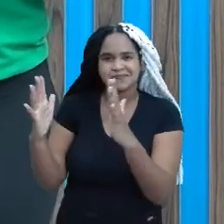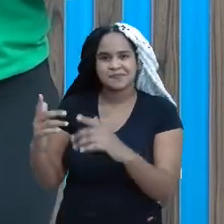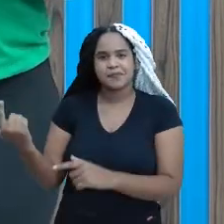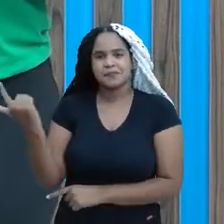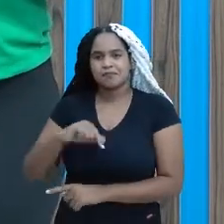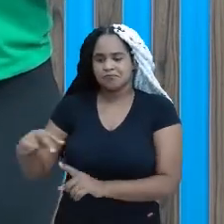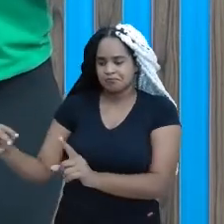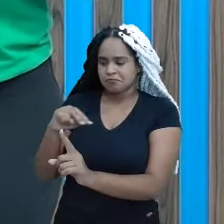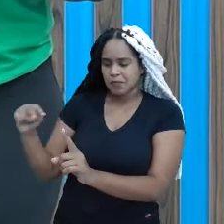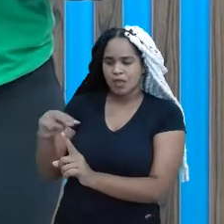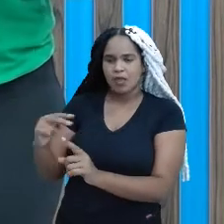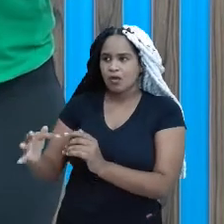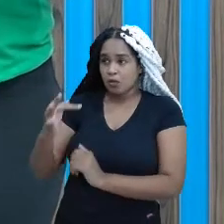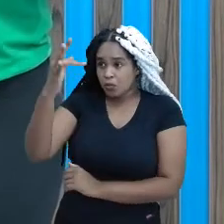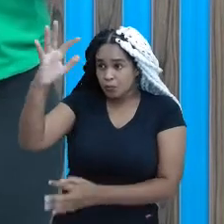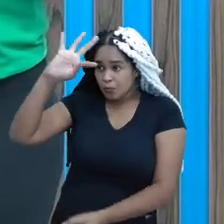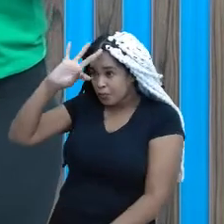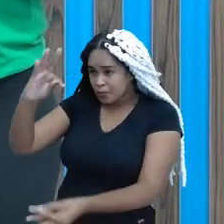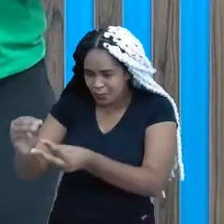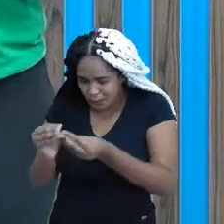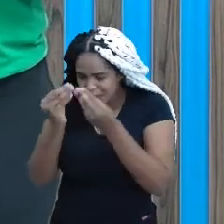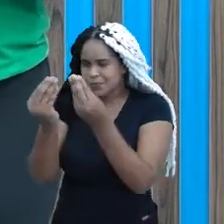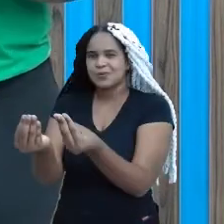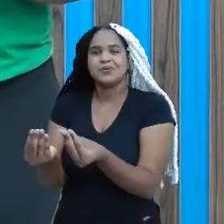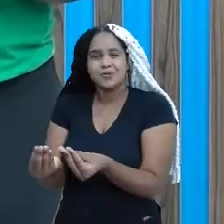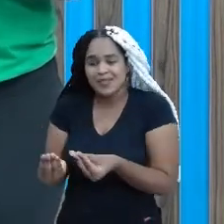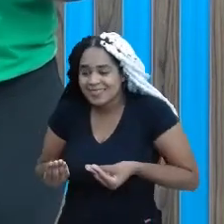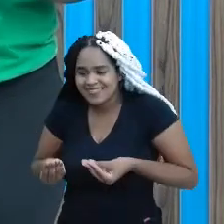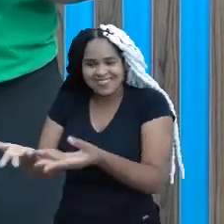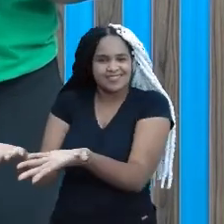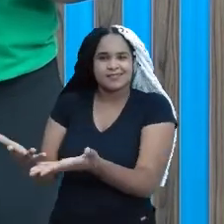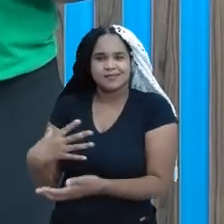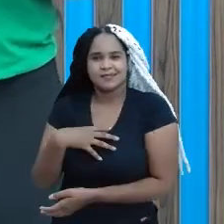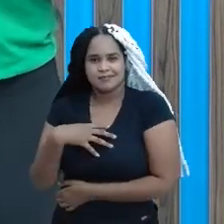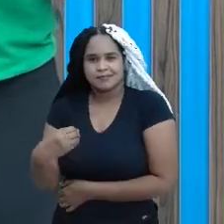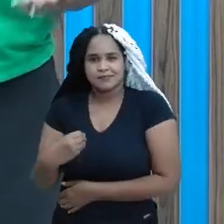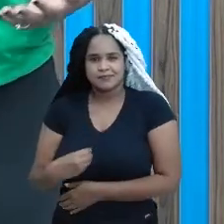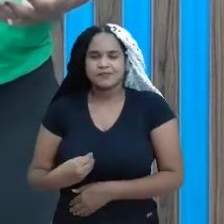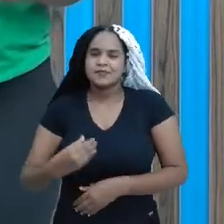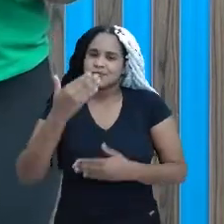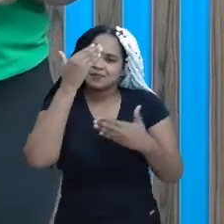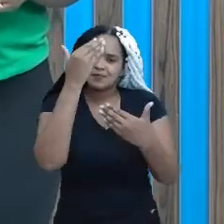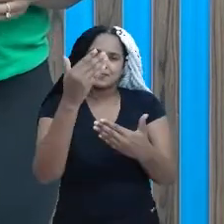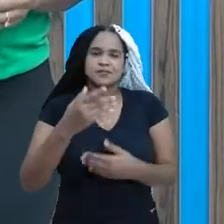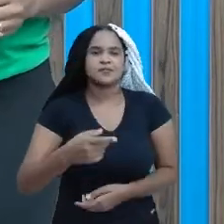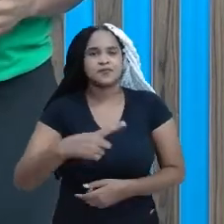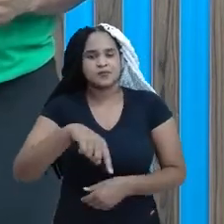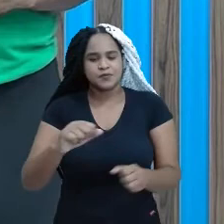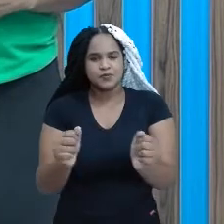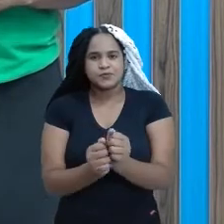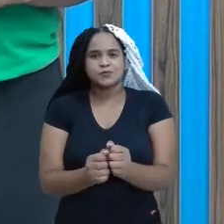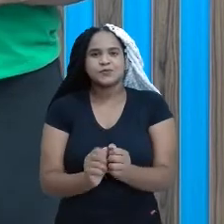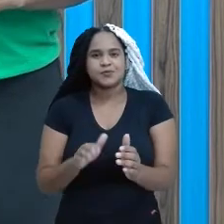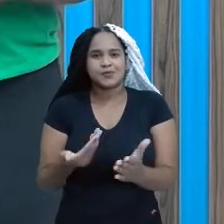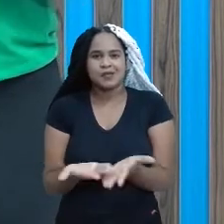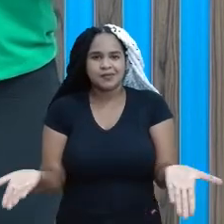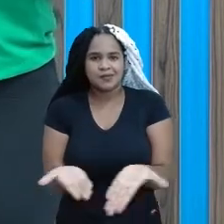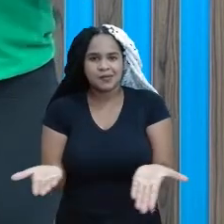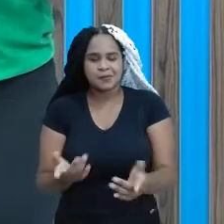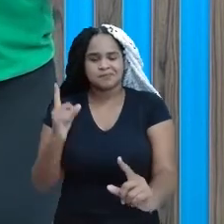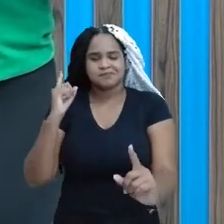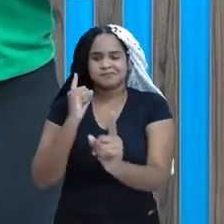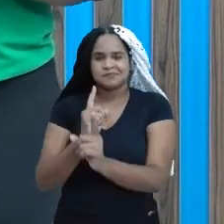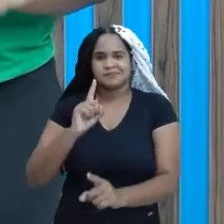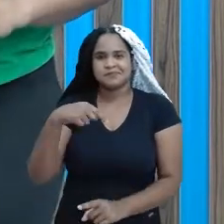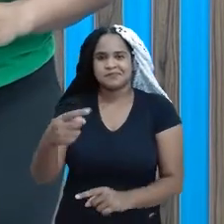olhar de futuro, de um futuro com autonomia para o seu filho. Obrigada a você que esteve até aqui. E na